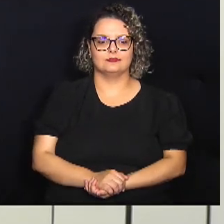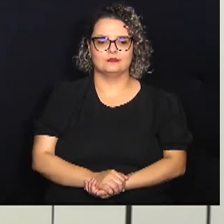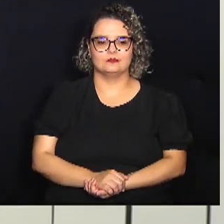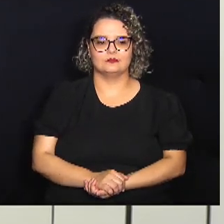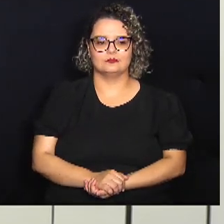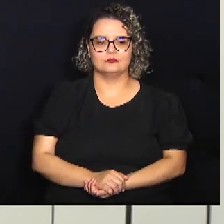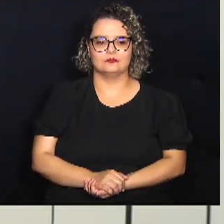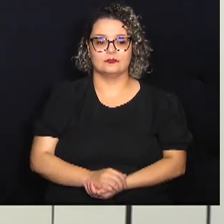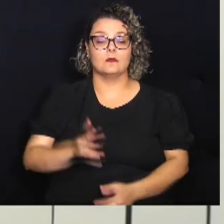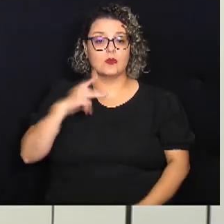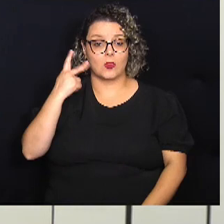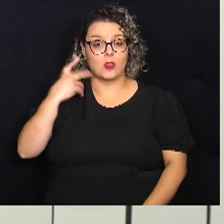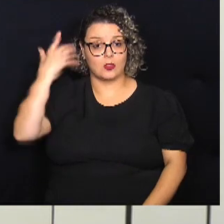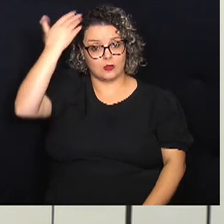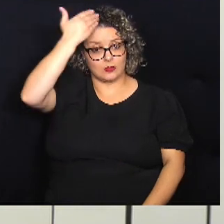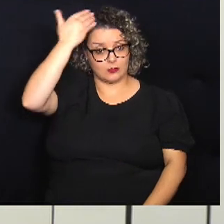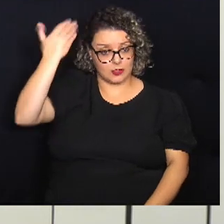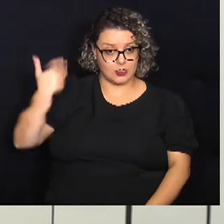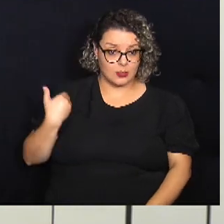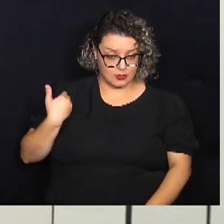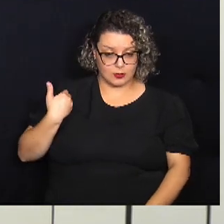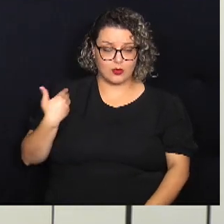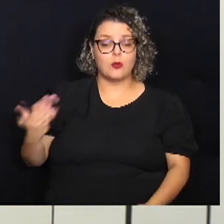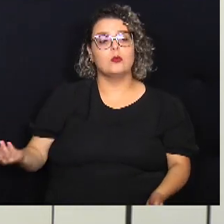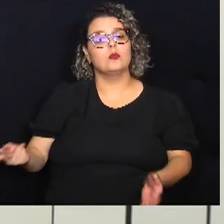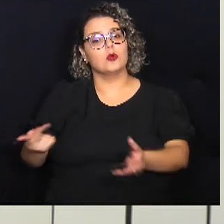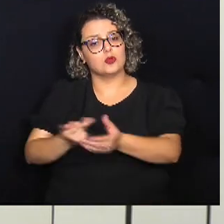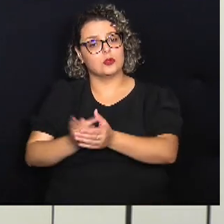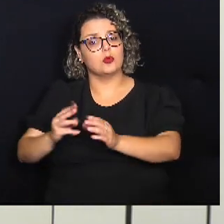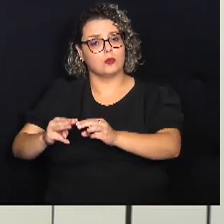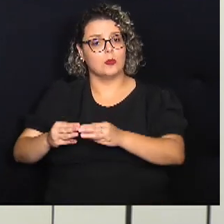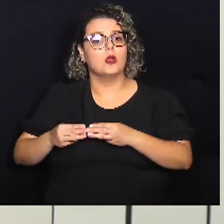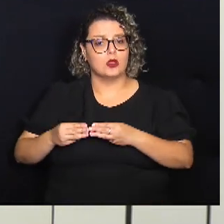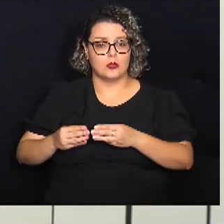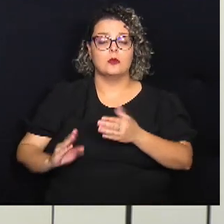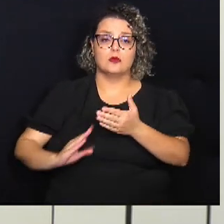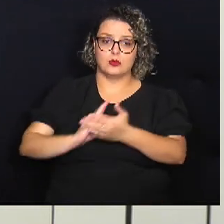A vereadora Débora Palermo protocolou uma moção que foi